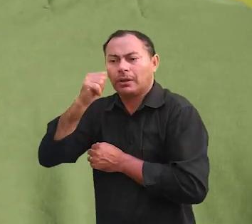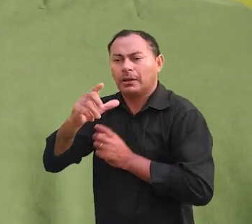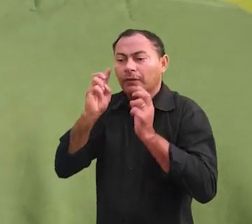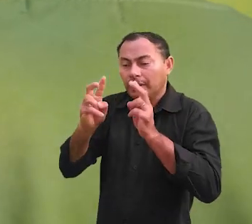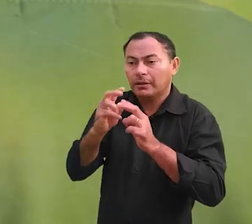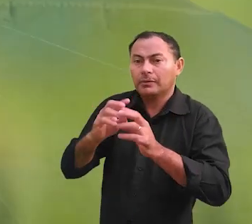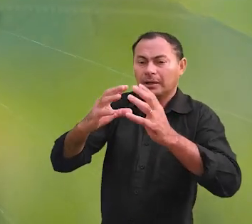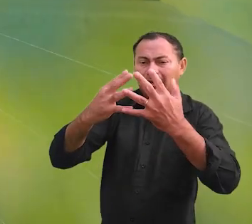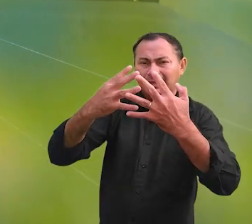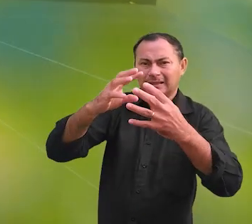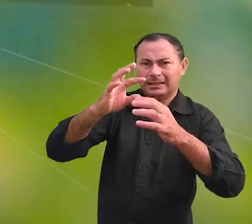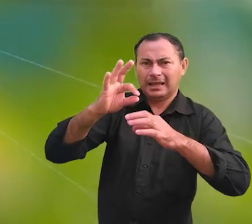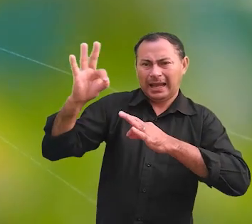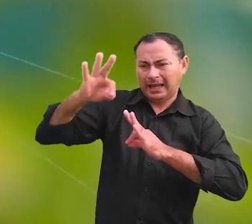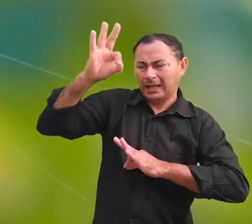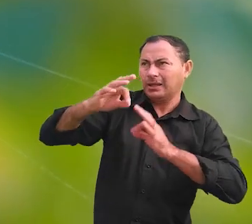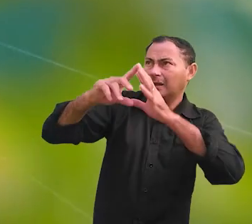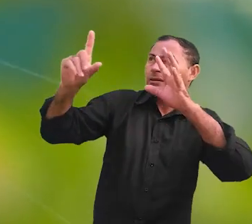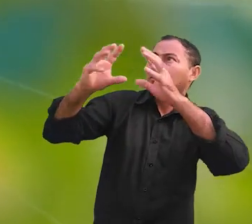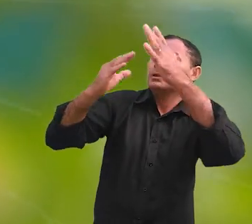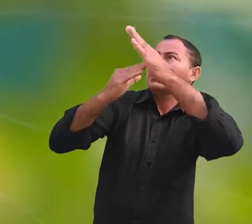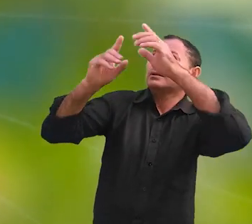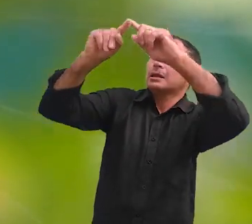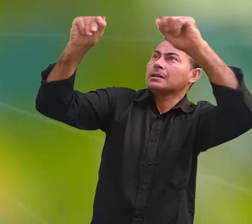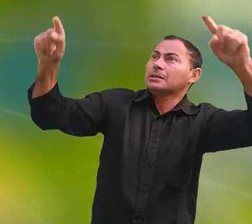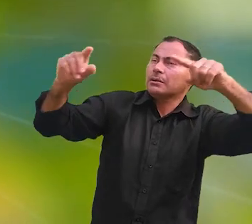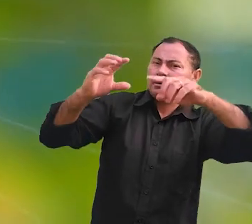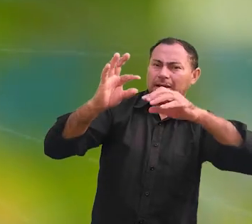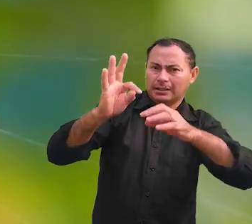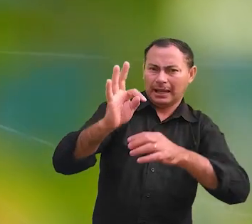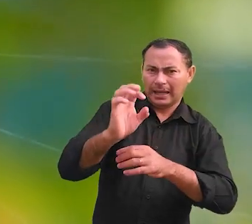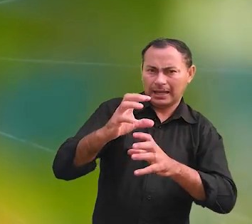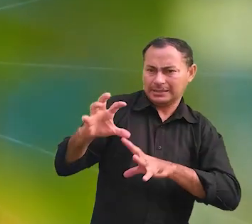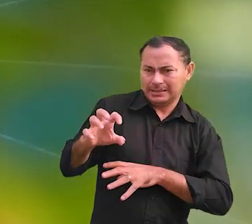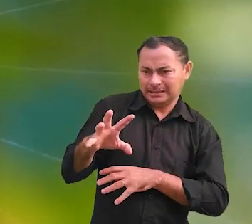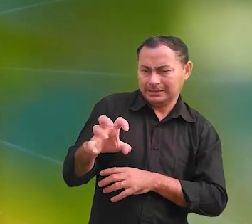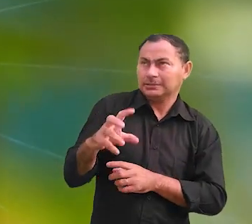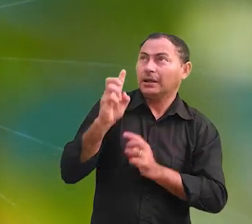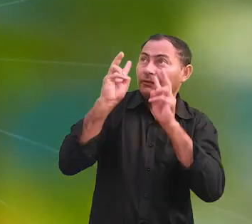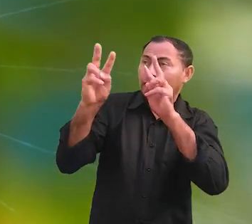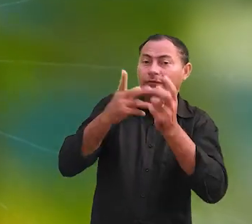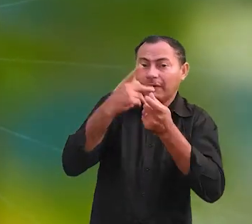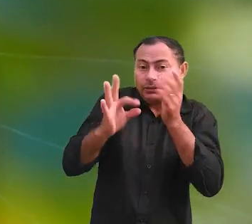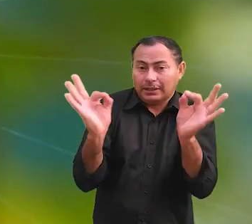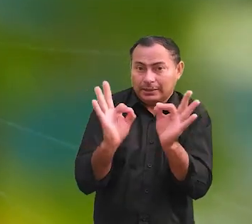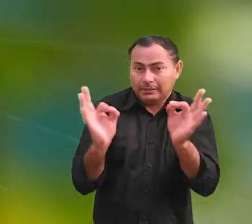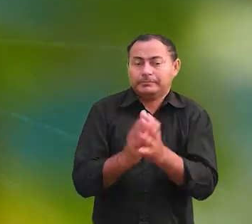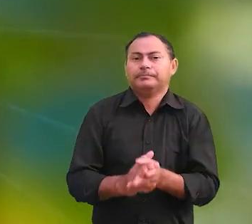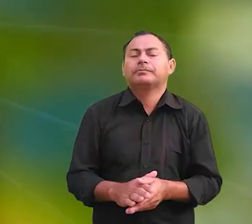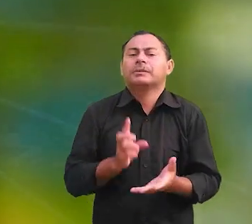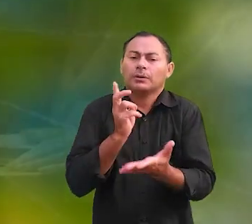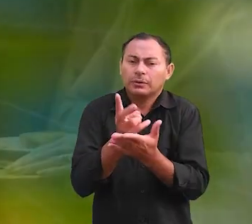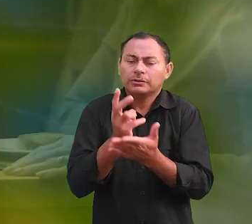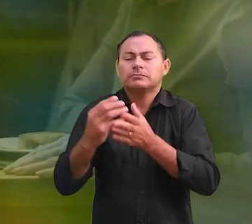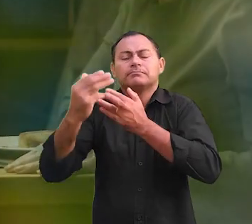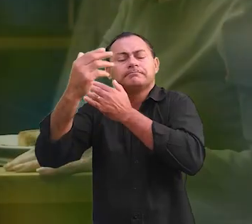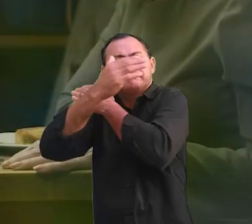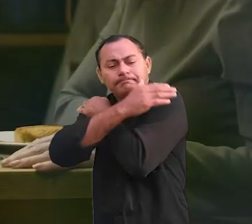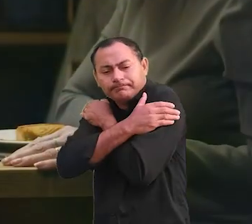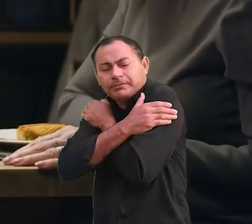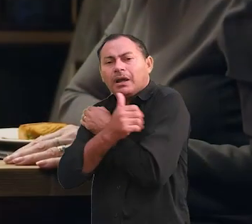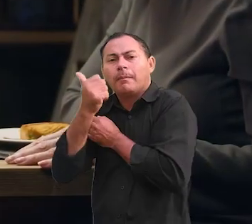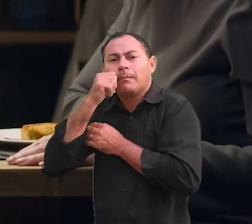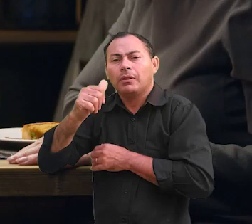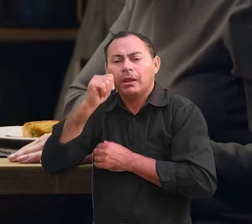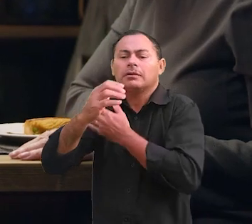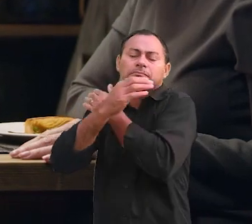ele viu uma teia de aranha bem no canto do teto da sala mas não falou nada continuo